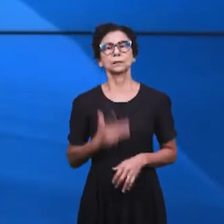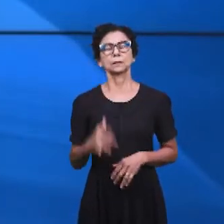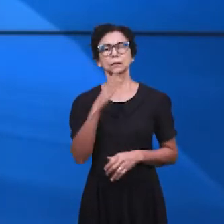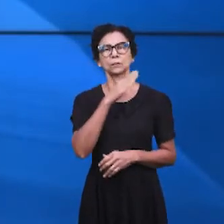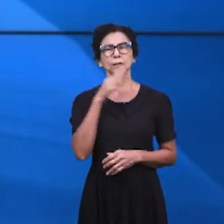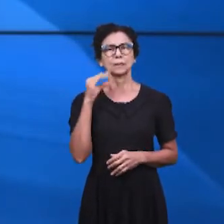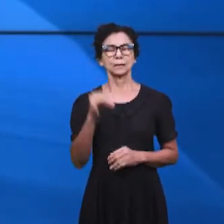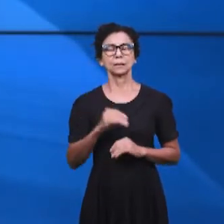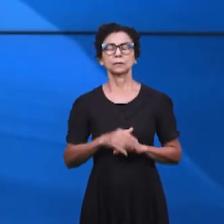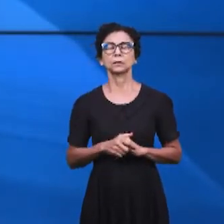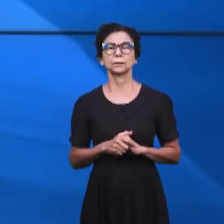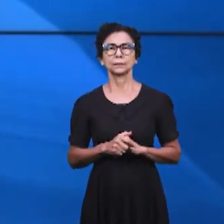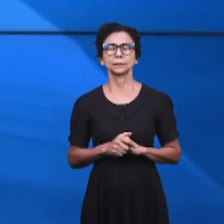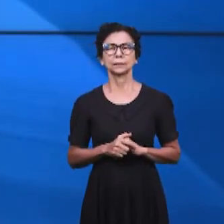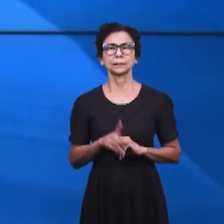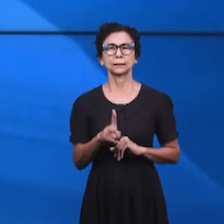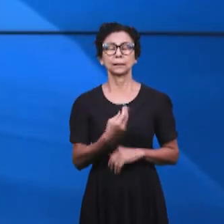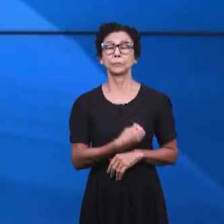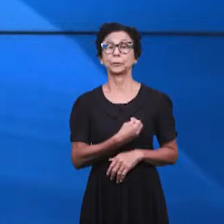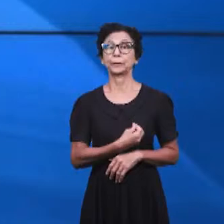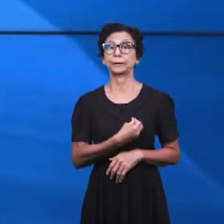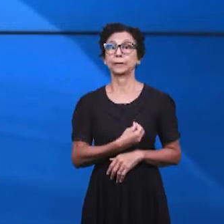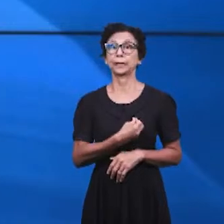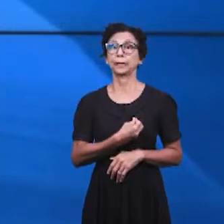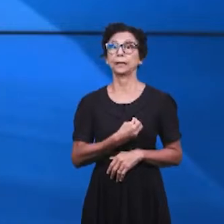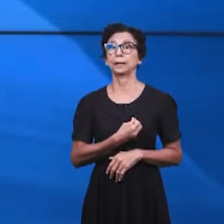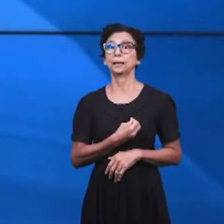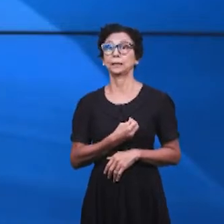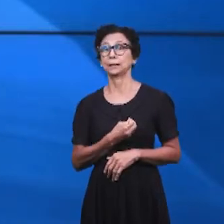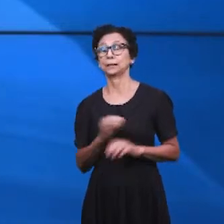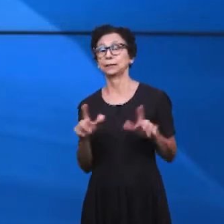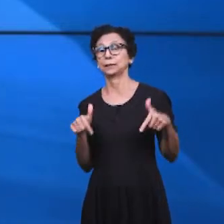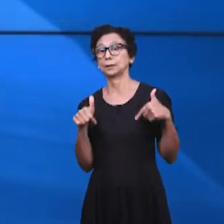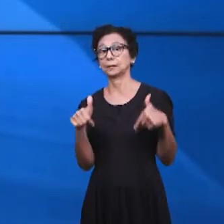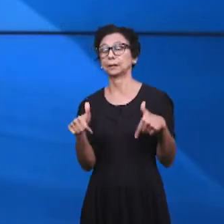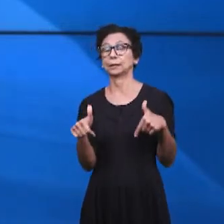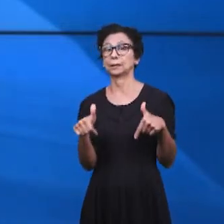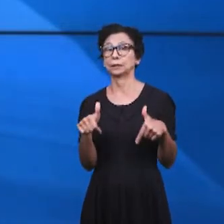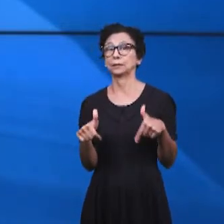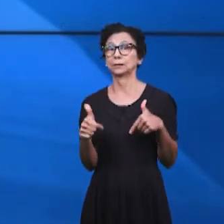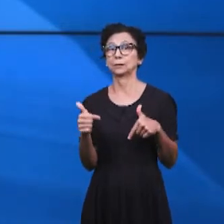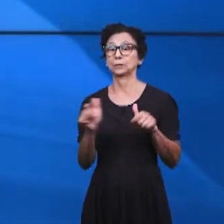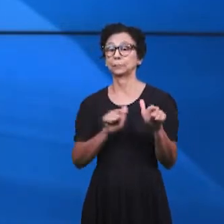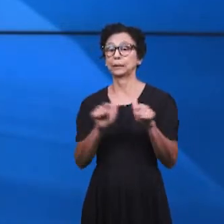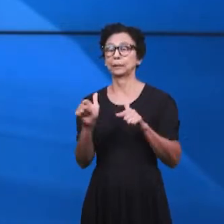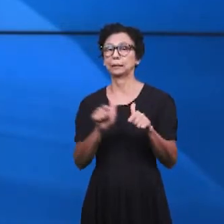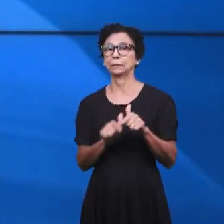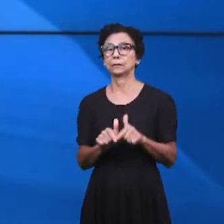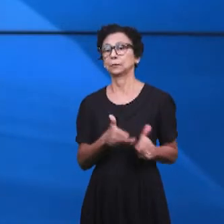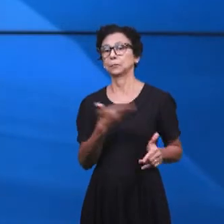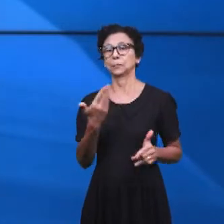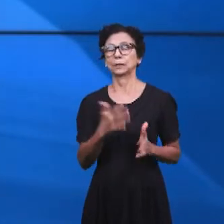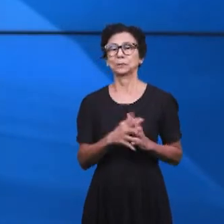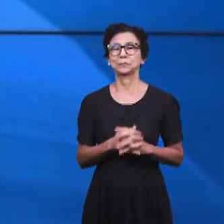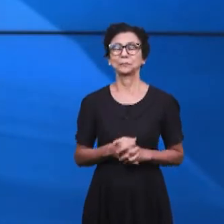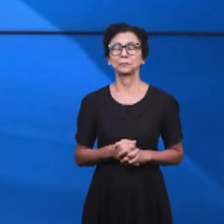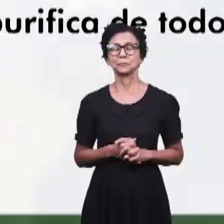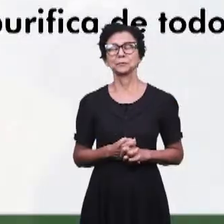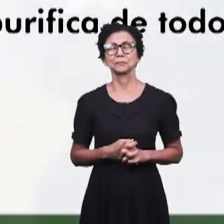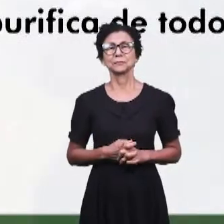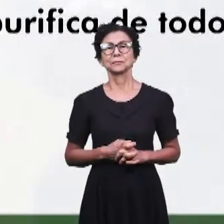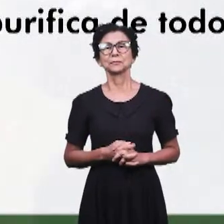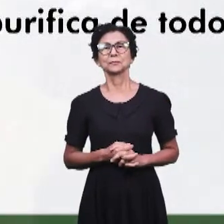e adolescentes, sempre presentes na igreja, né, atuantes e também participam. Vamos lá. A pergunta diz o